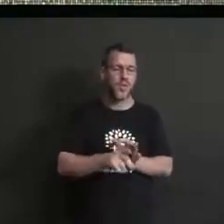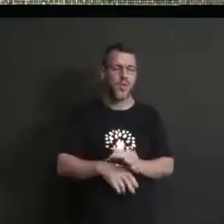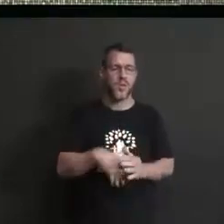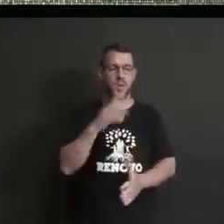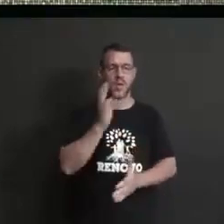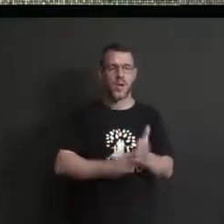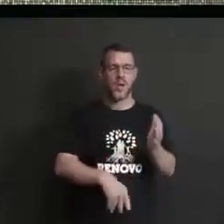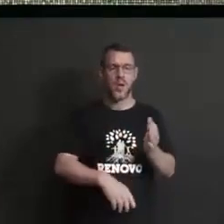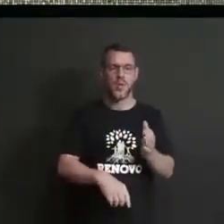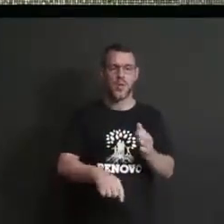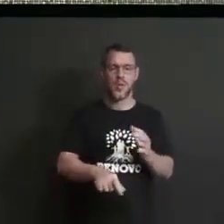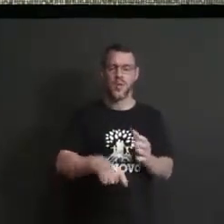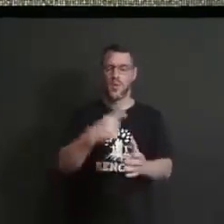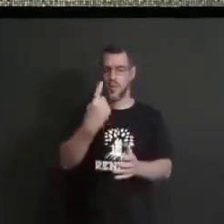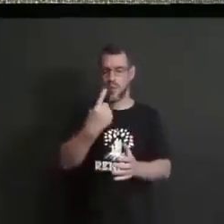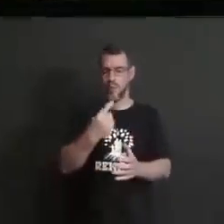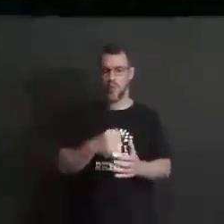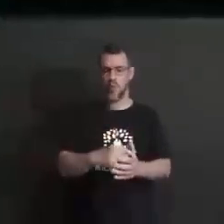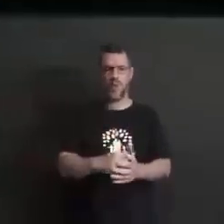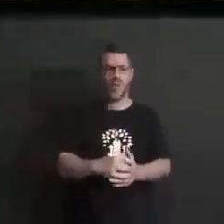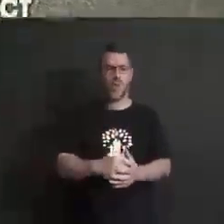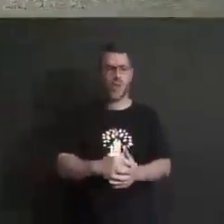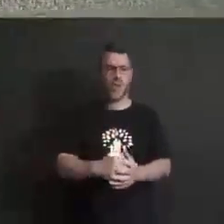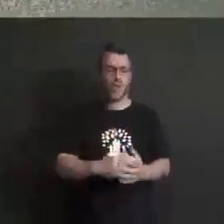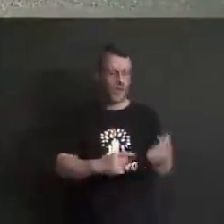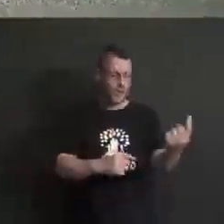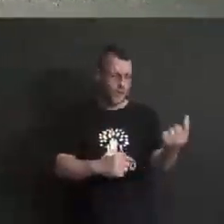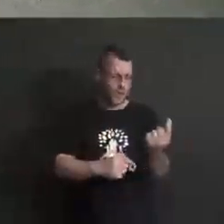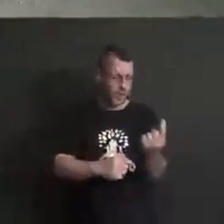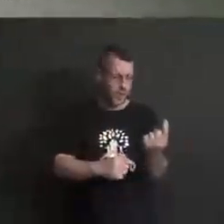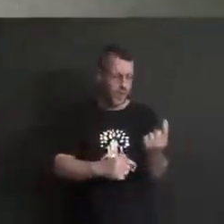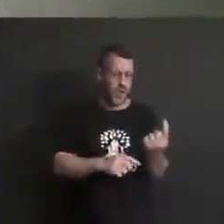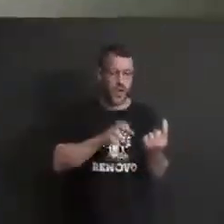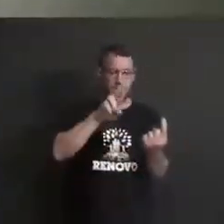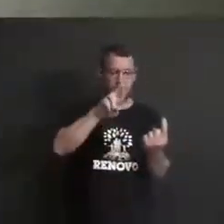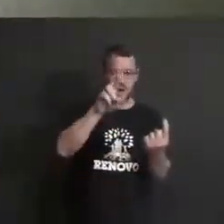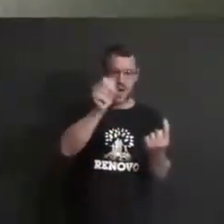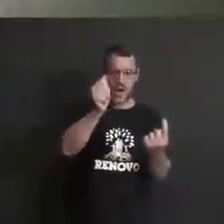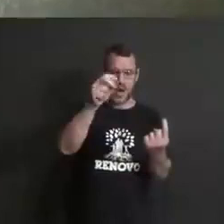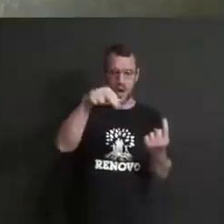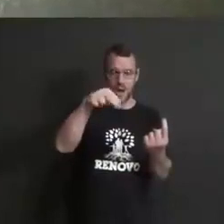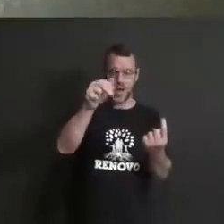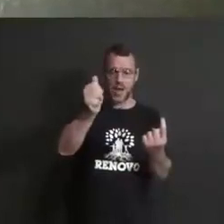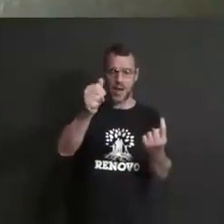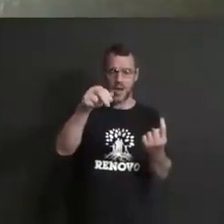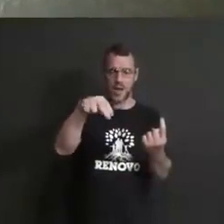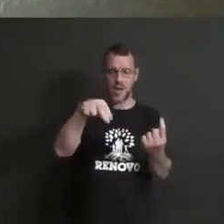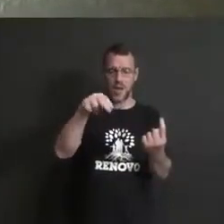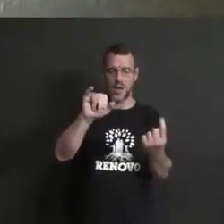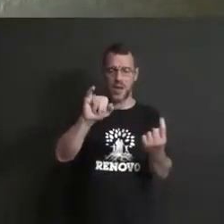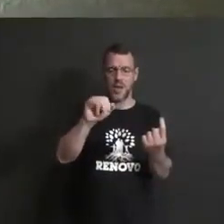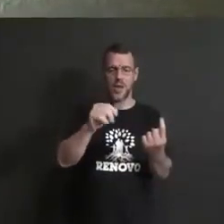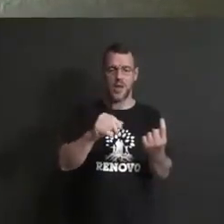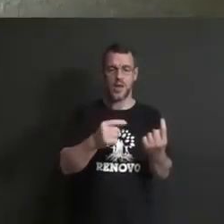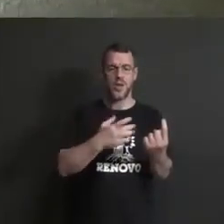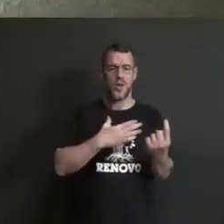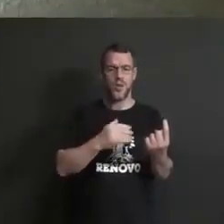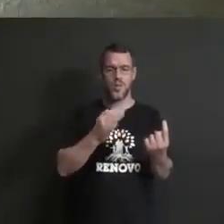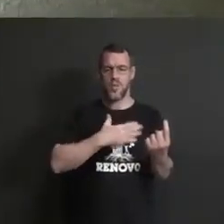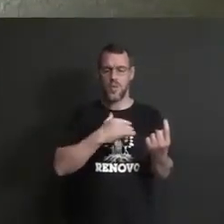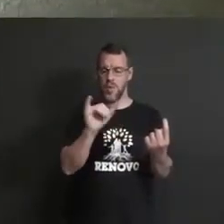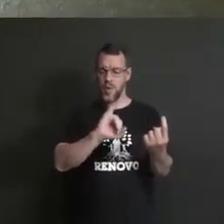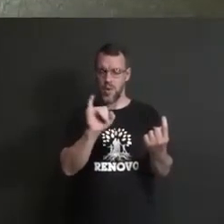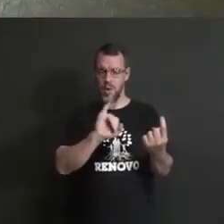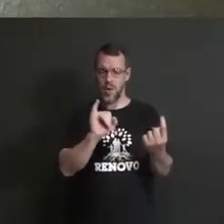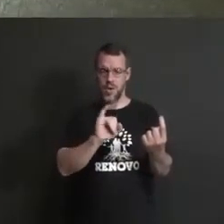capítulo 1, versos 2 e 3, veio Hanani, um dos meus irmãos, com alguns de Judá, e